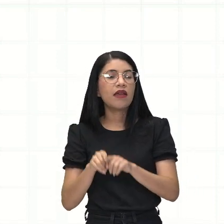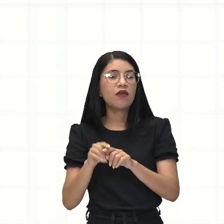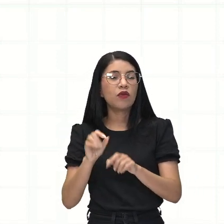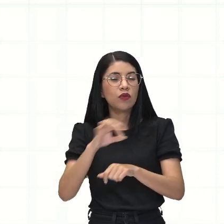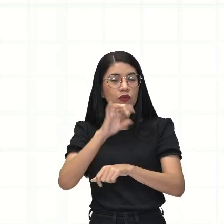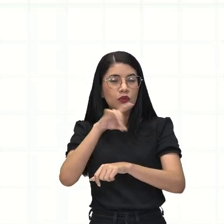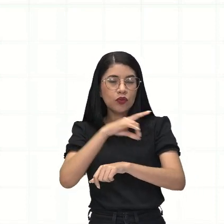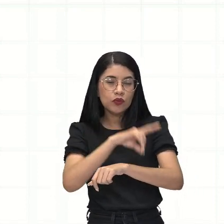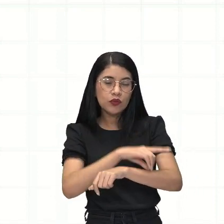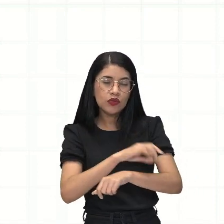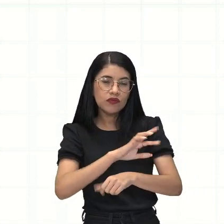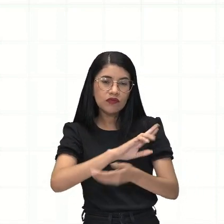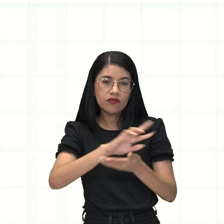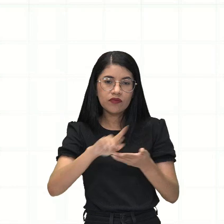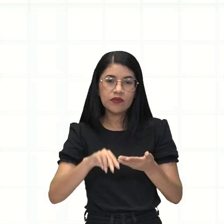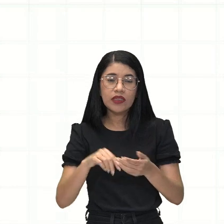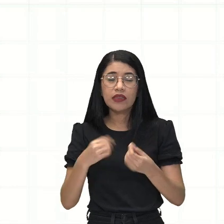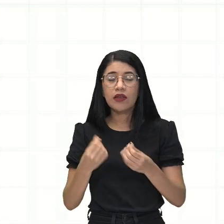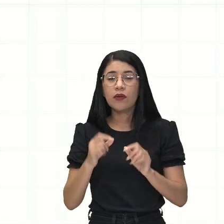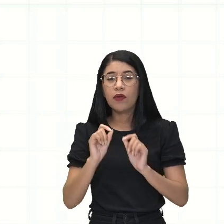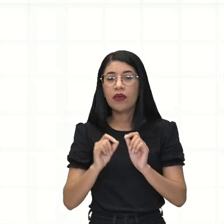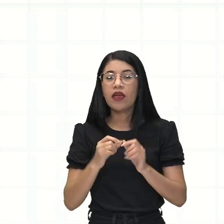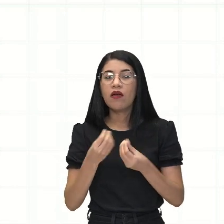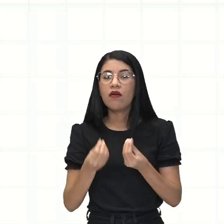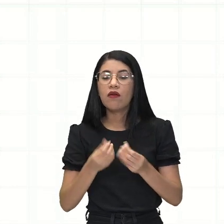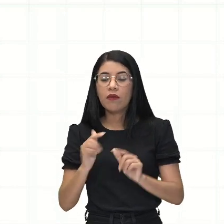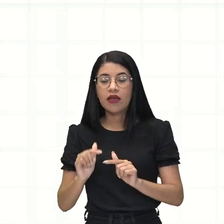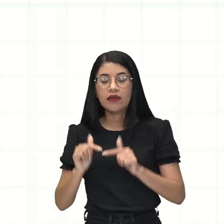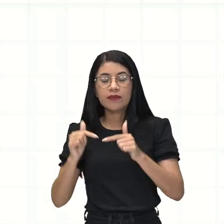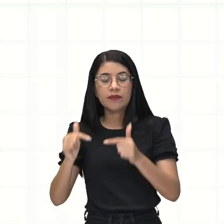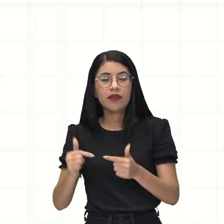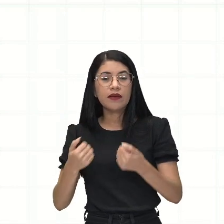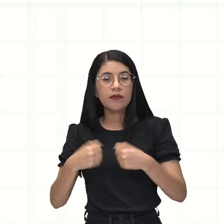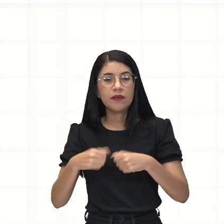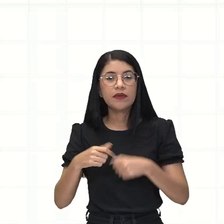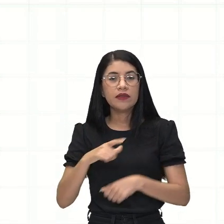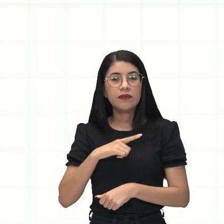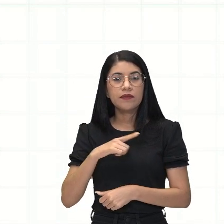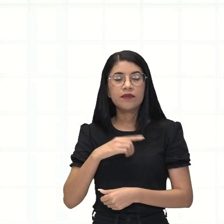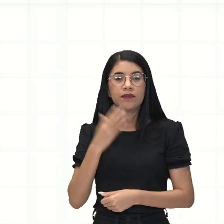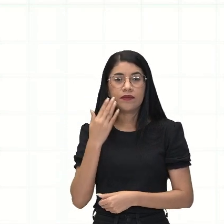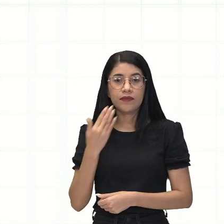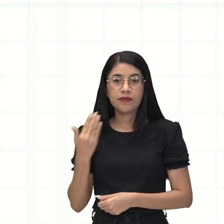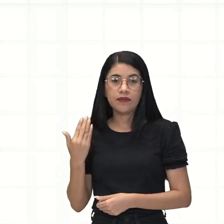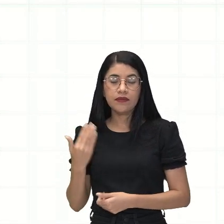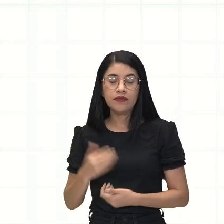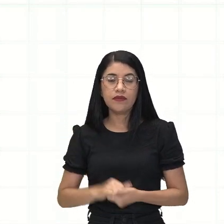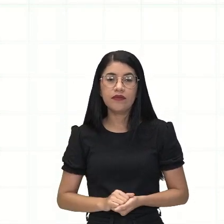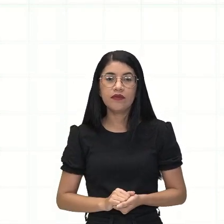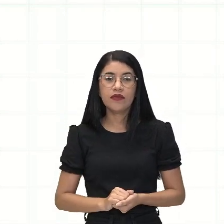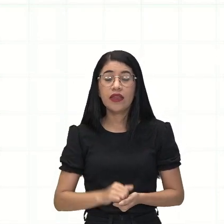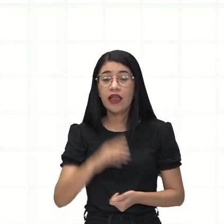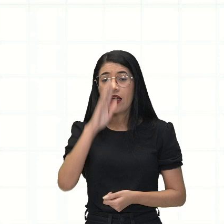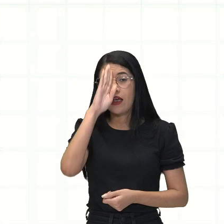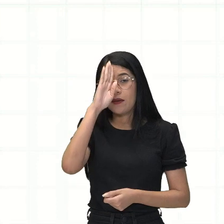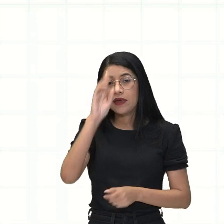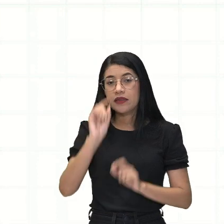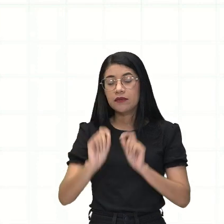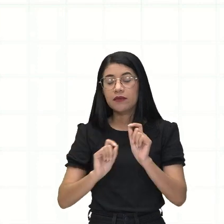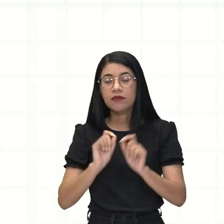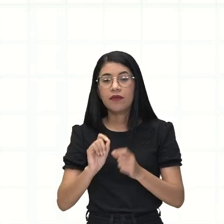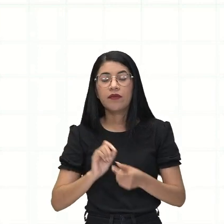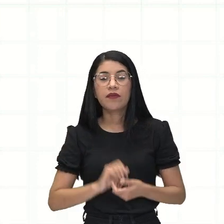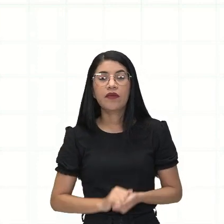Então, aí são as medidas que devem ser tomadas. A principal delas, gente,